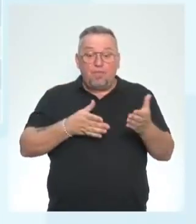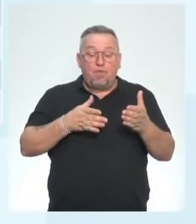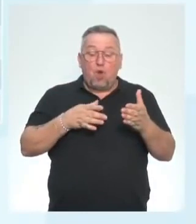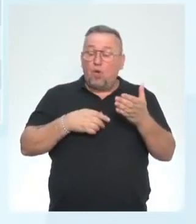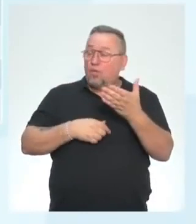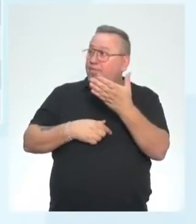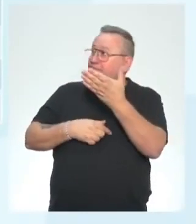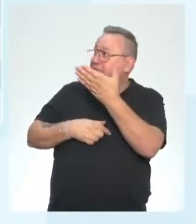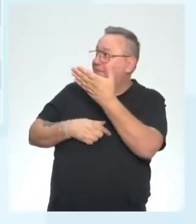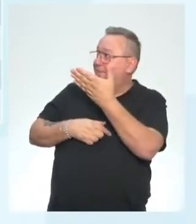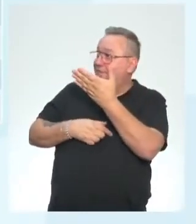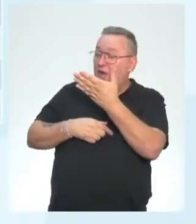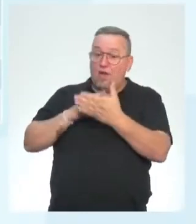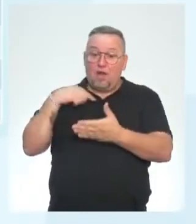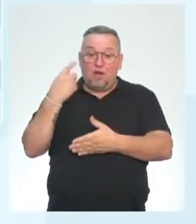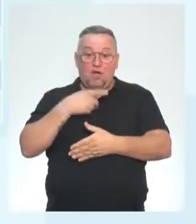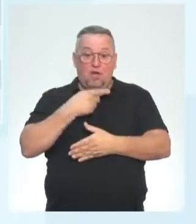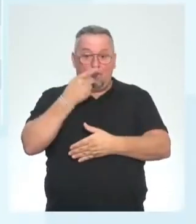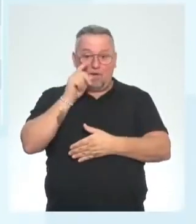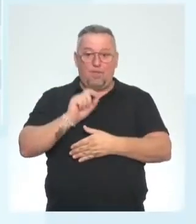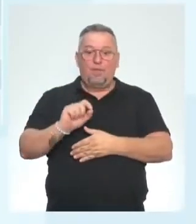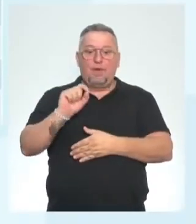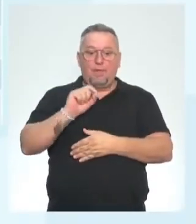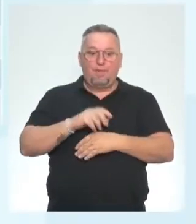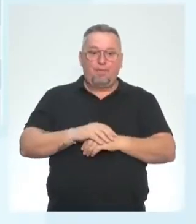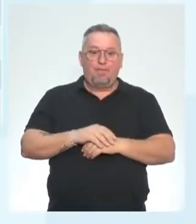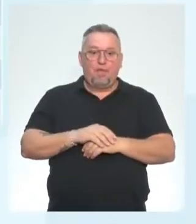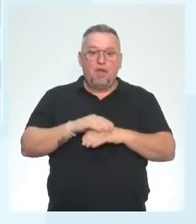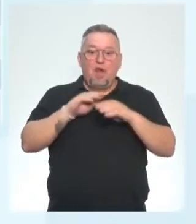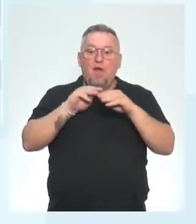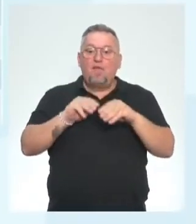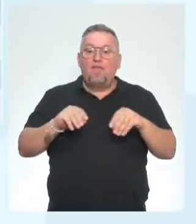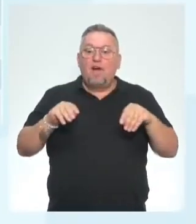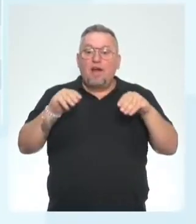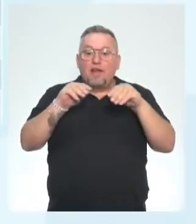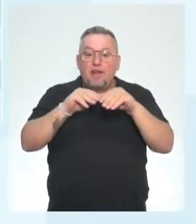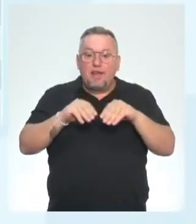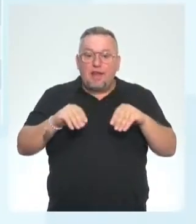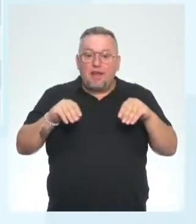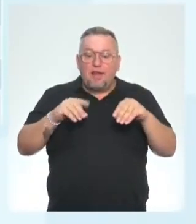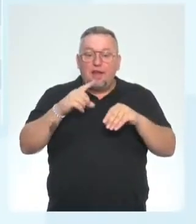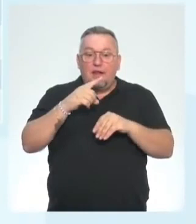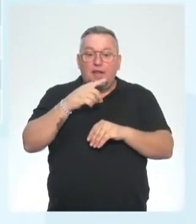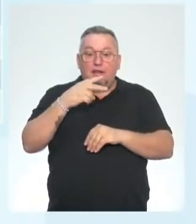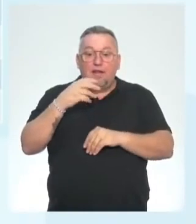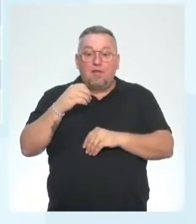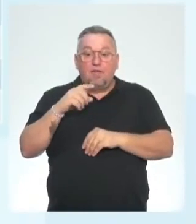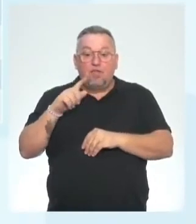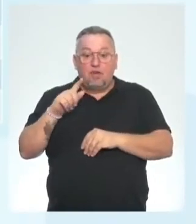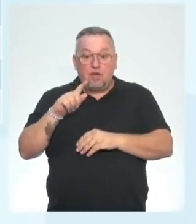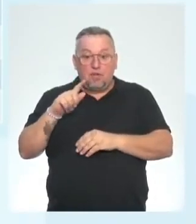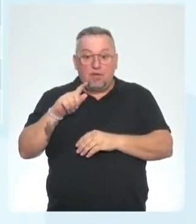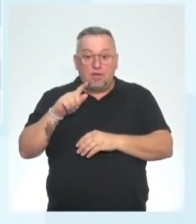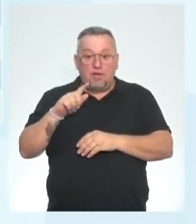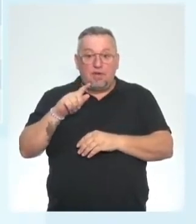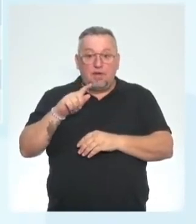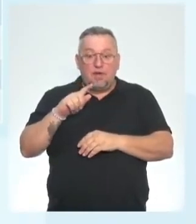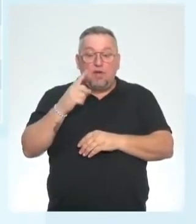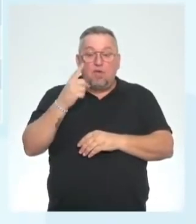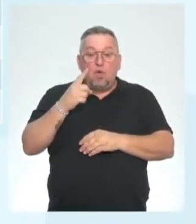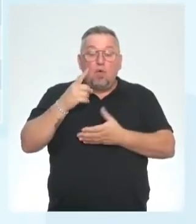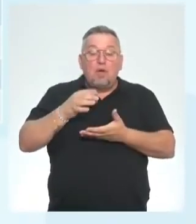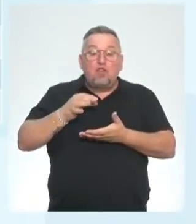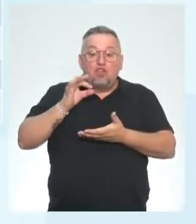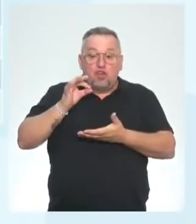que mais ou menos nós falamos, que é o seguinte, ó. Então a farinha de trigo, ela tem 120 gramas, aí no caso, se for uma